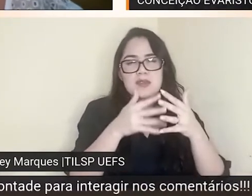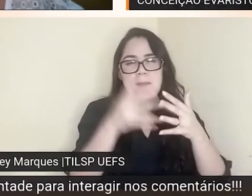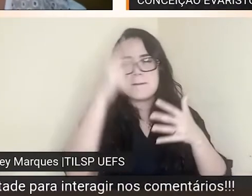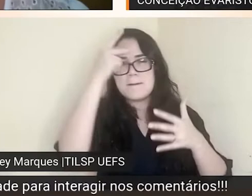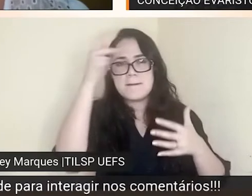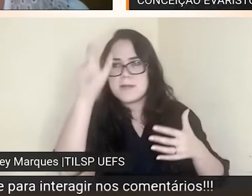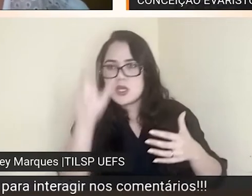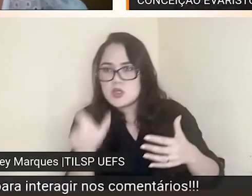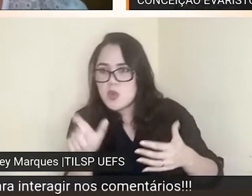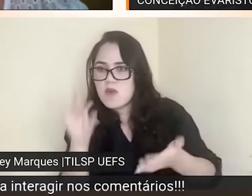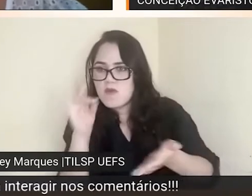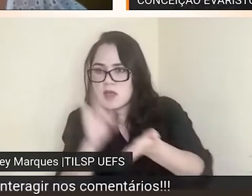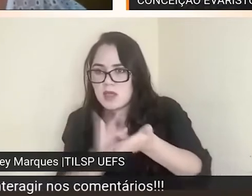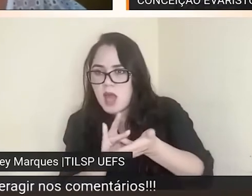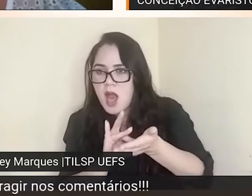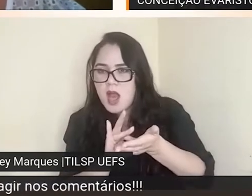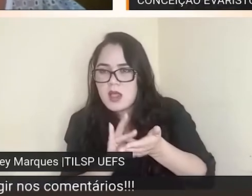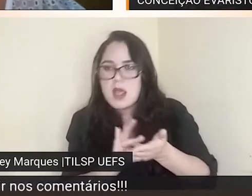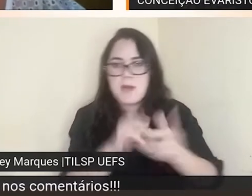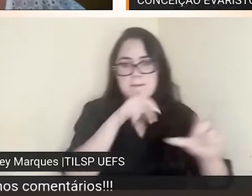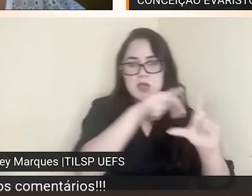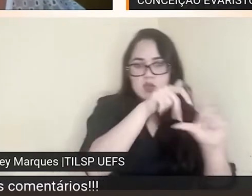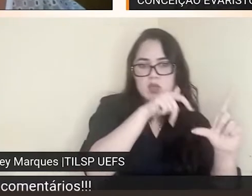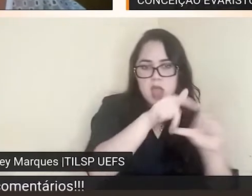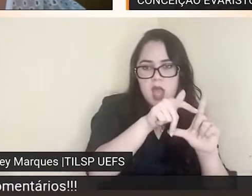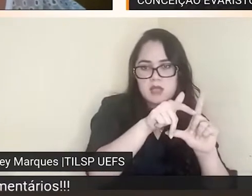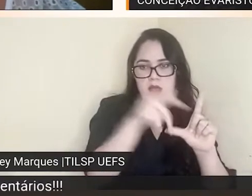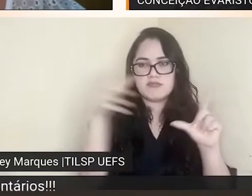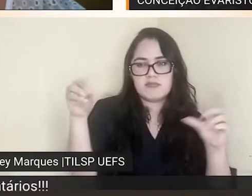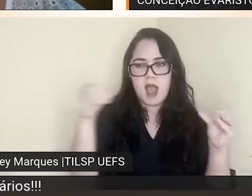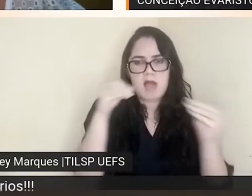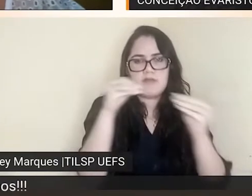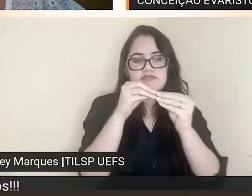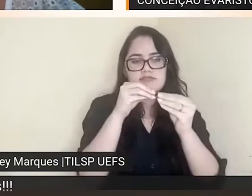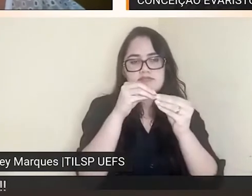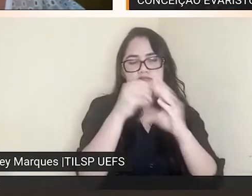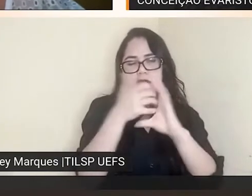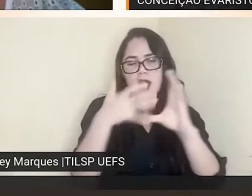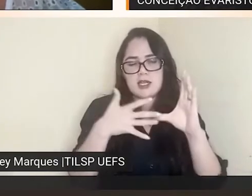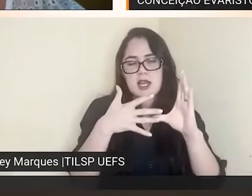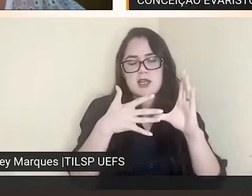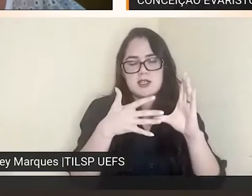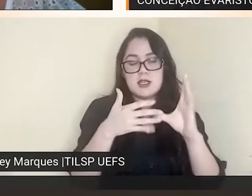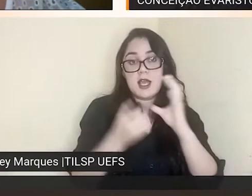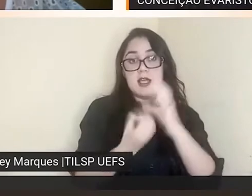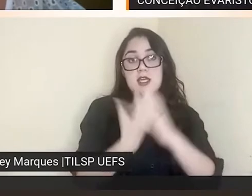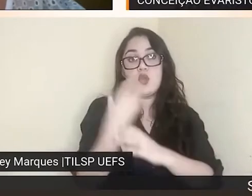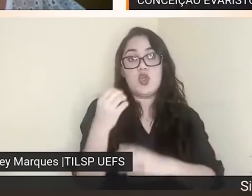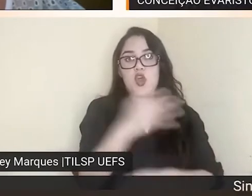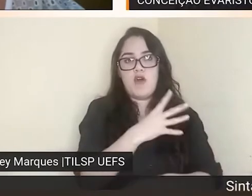Esse jogo está muito presente em Submissas Lágrimas de Mulheres.